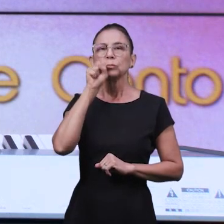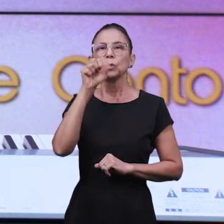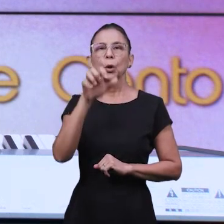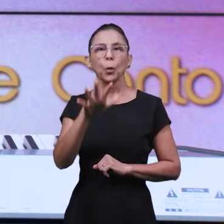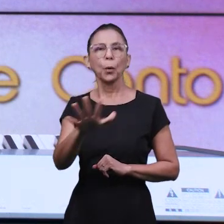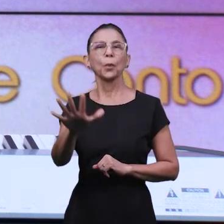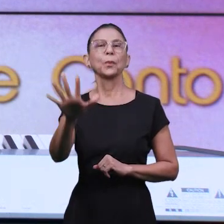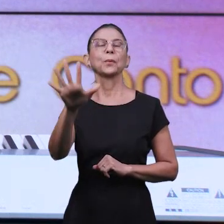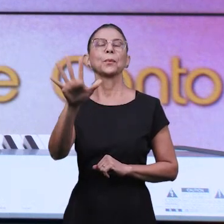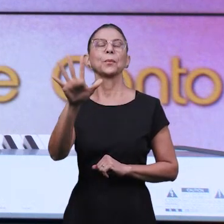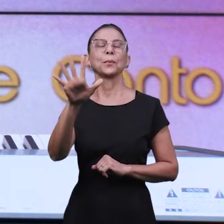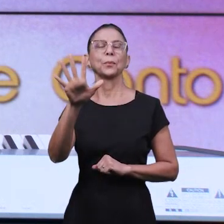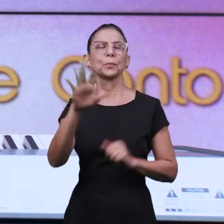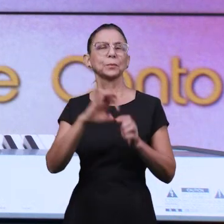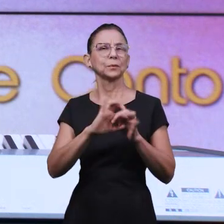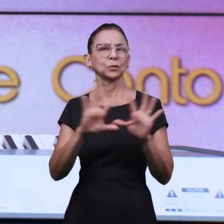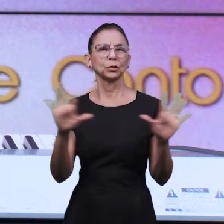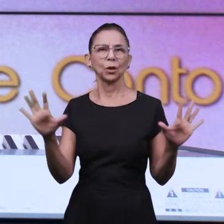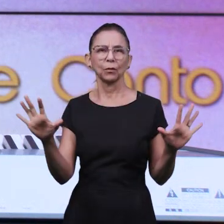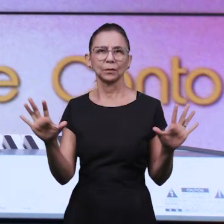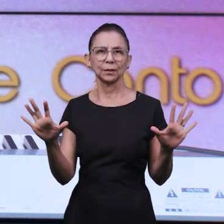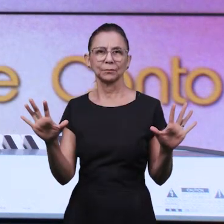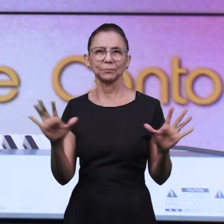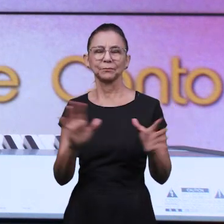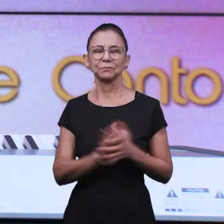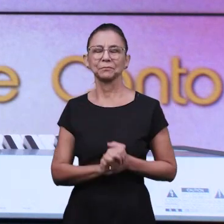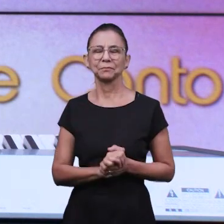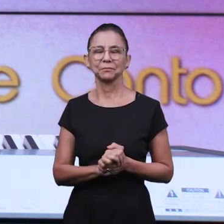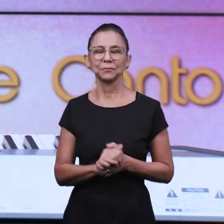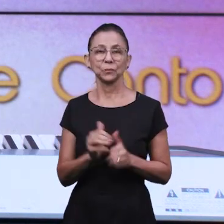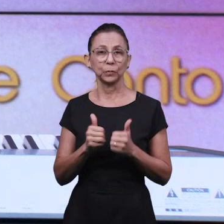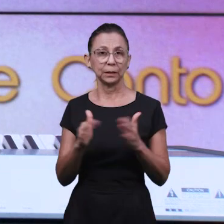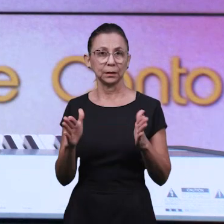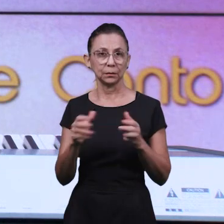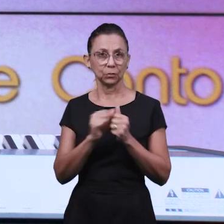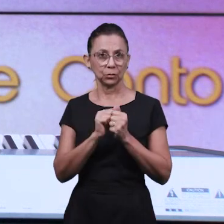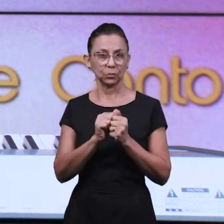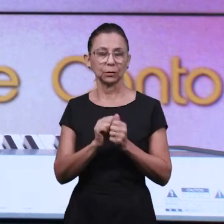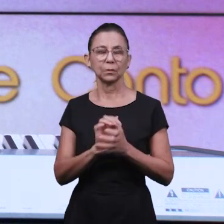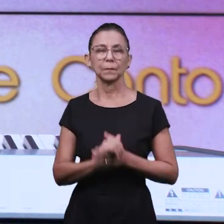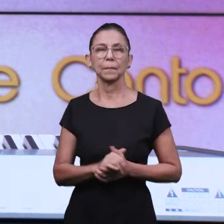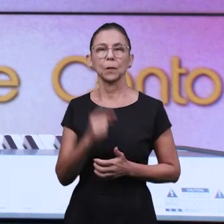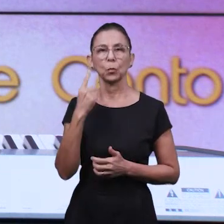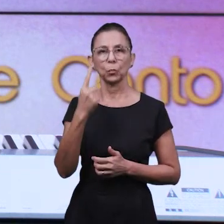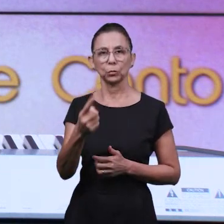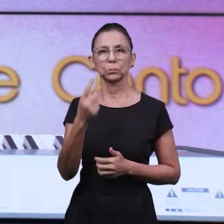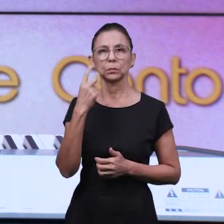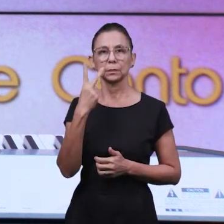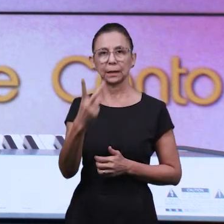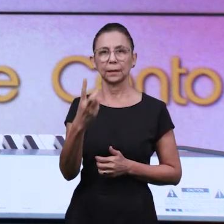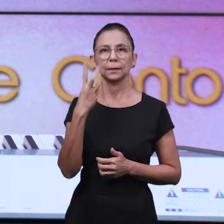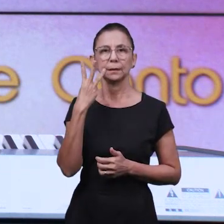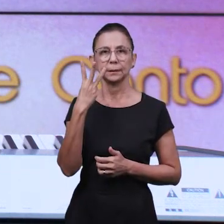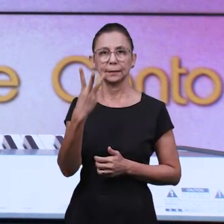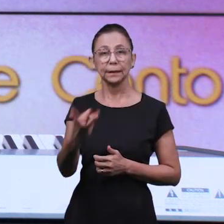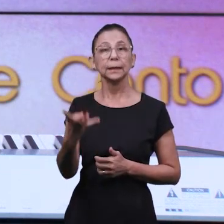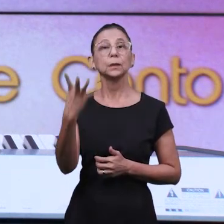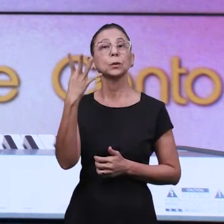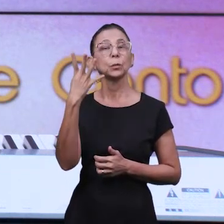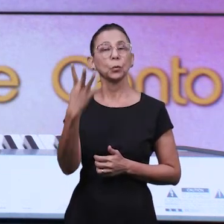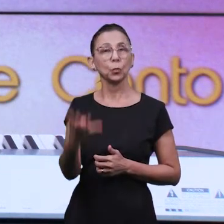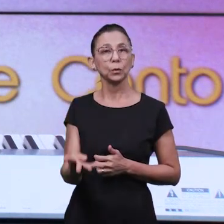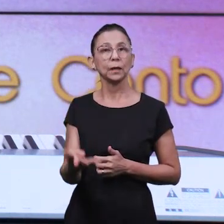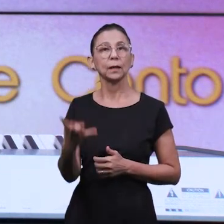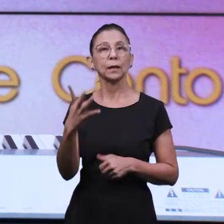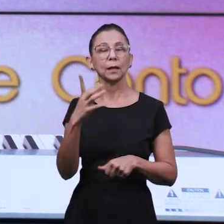Inspirou, soltou durante a introdução. Então, vamos juntos. 1, 2,